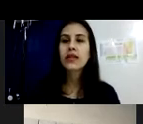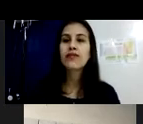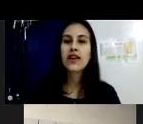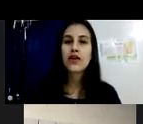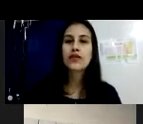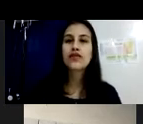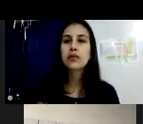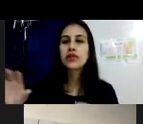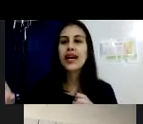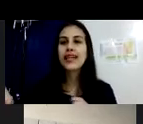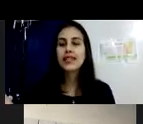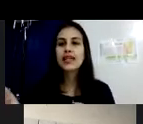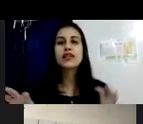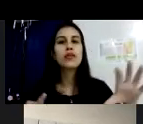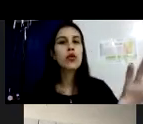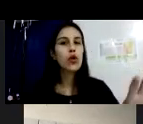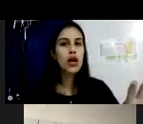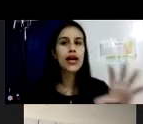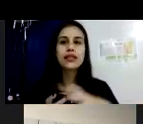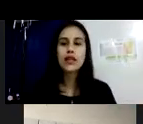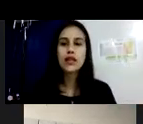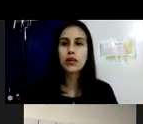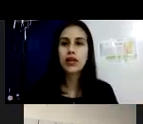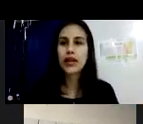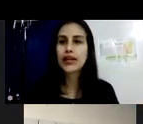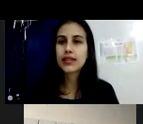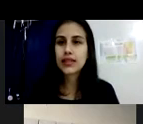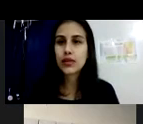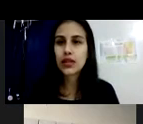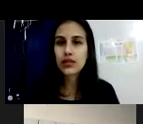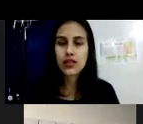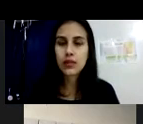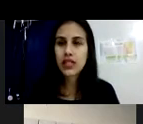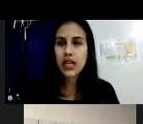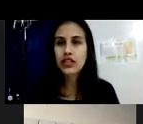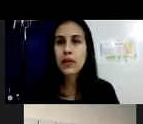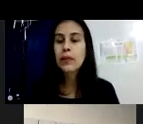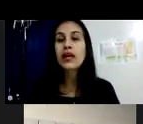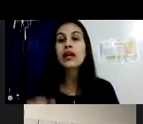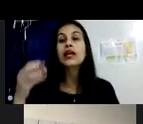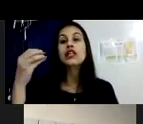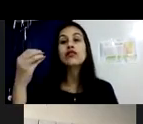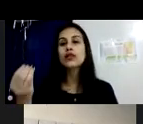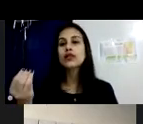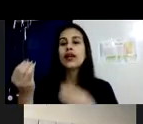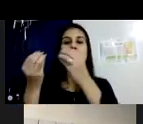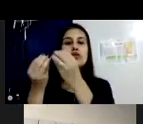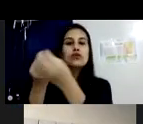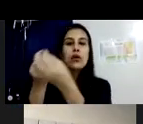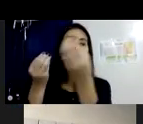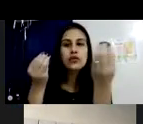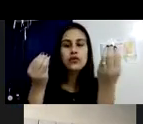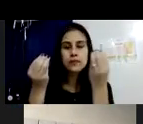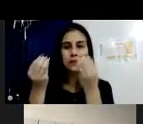a família, falar, ó, vamos mudar isso aqui, vamos colocar isso aqui para melhorar a segurança desse paciente. E você